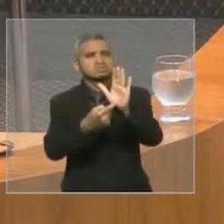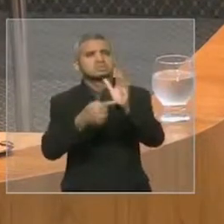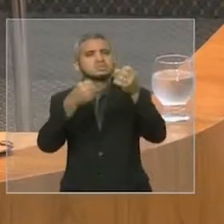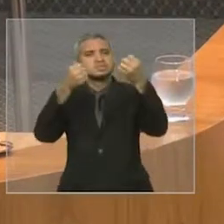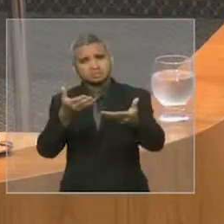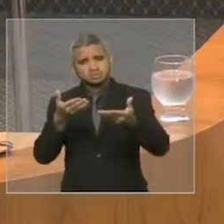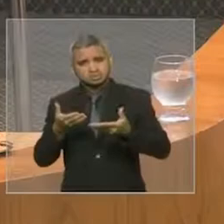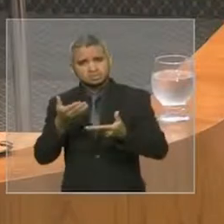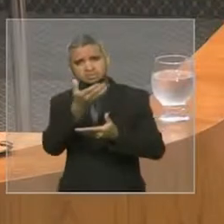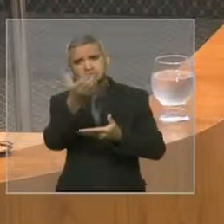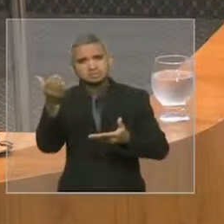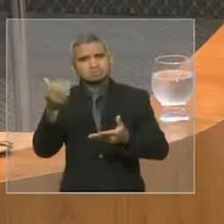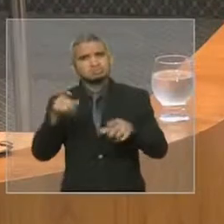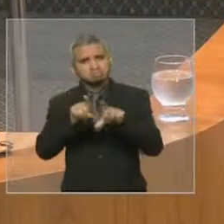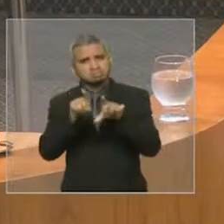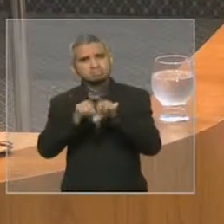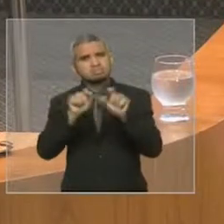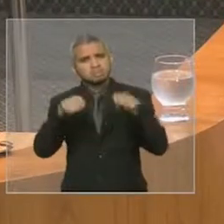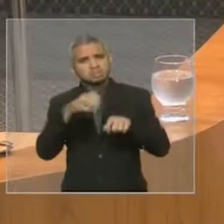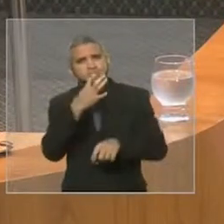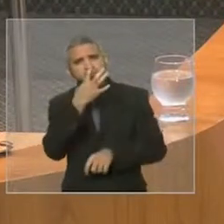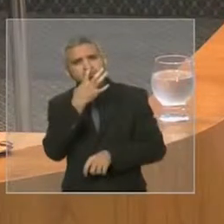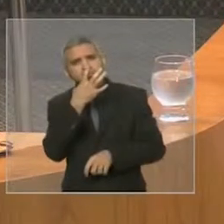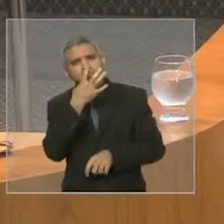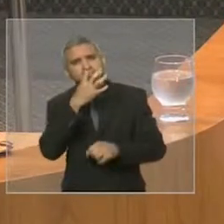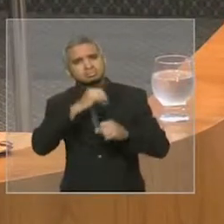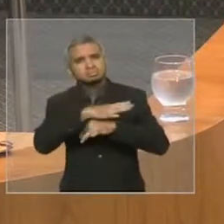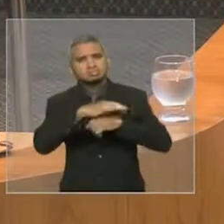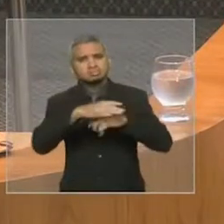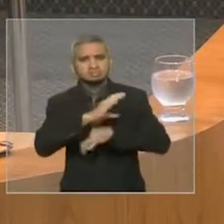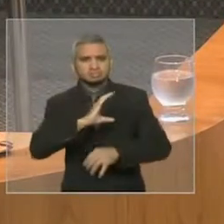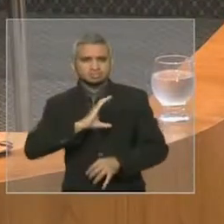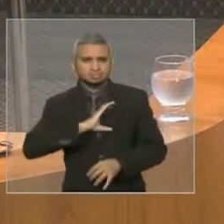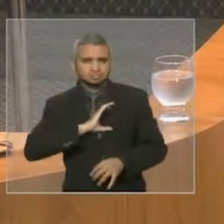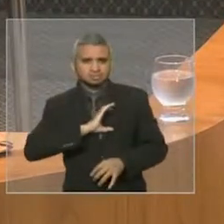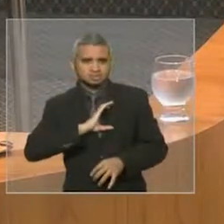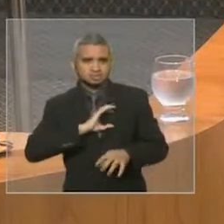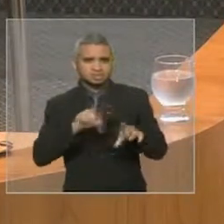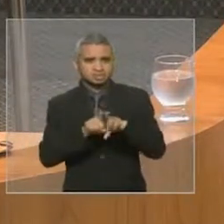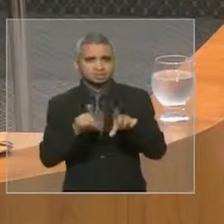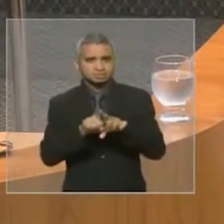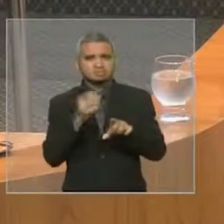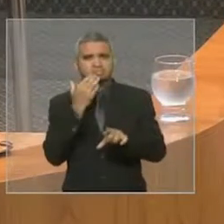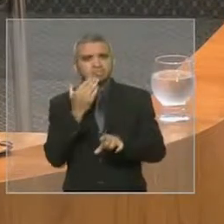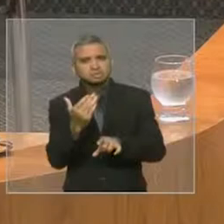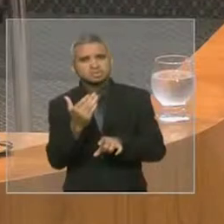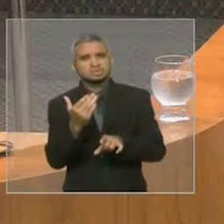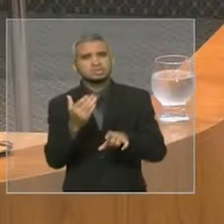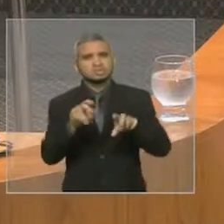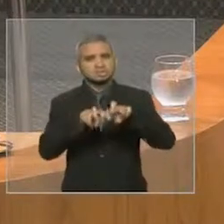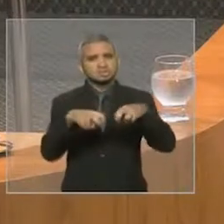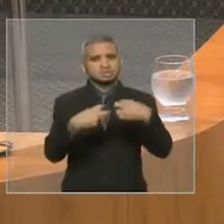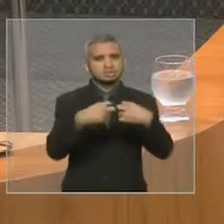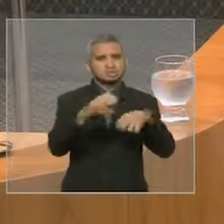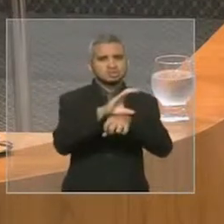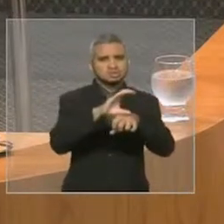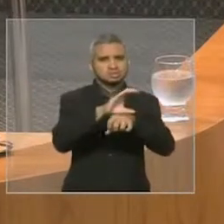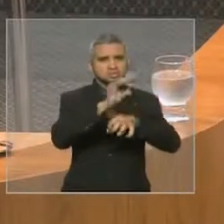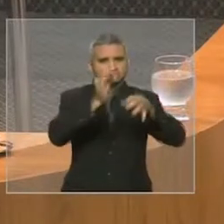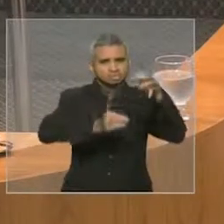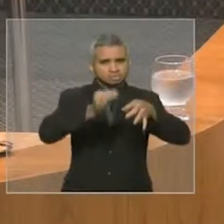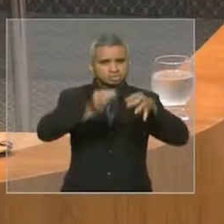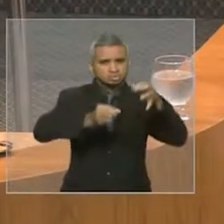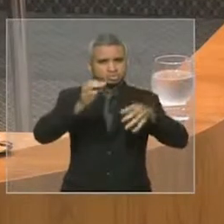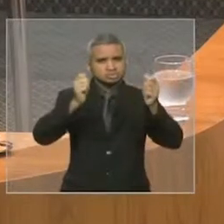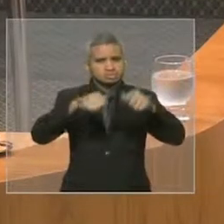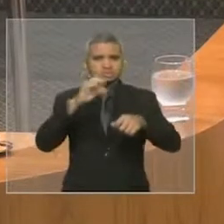foi jesus cristo e pedir que a comissão de constituição justiça possa nos ajudar dando celeridade para que a gente possa ainda antes da semana